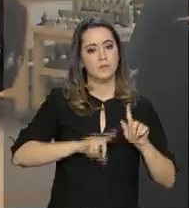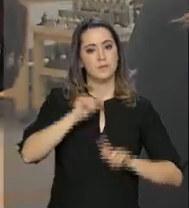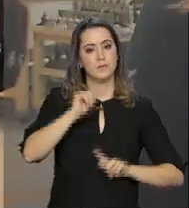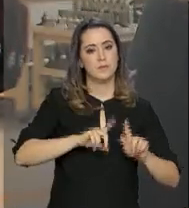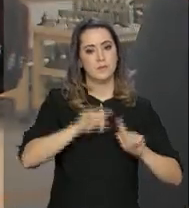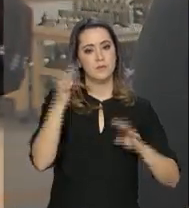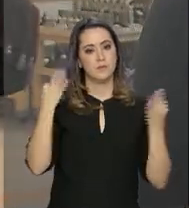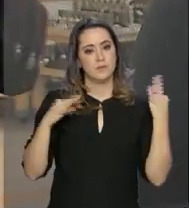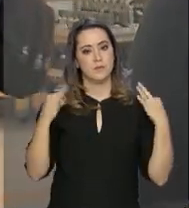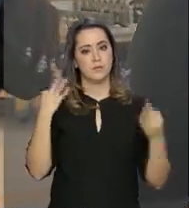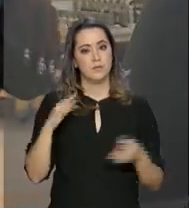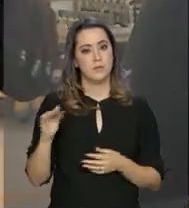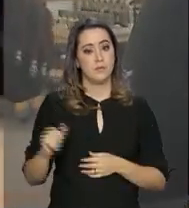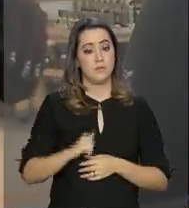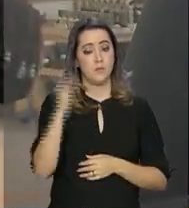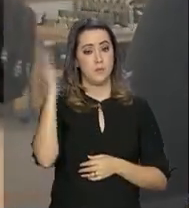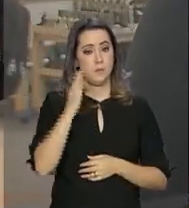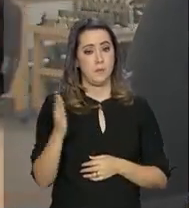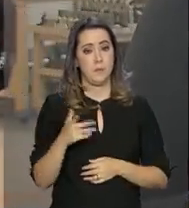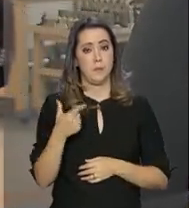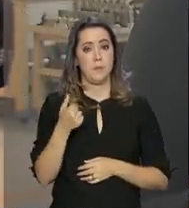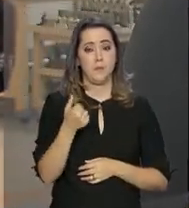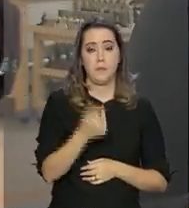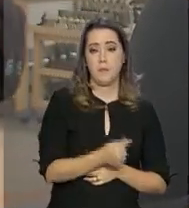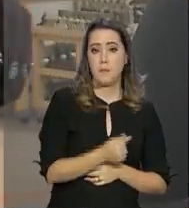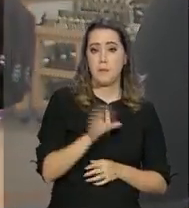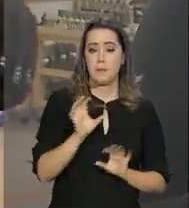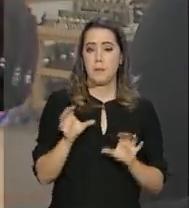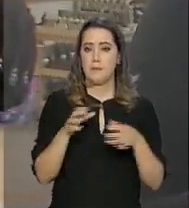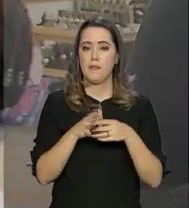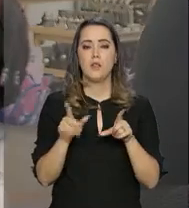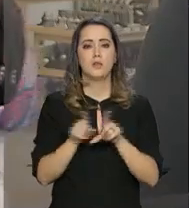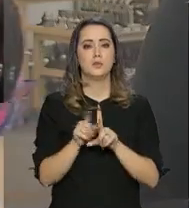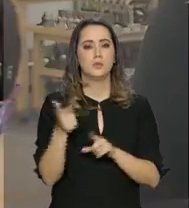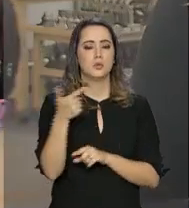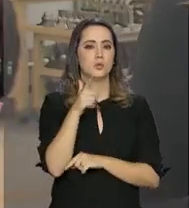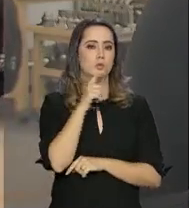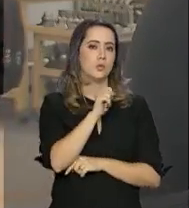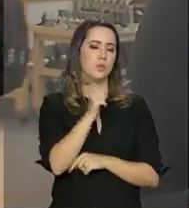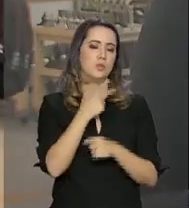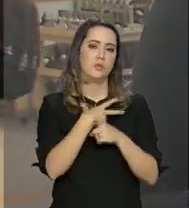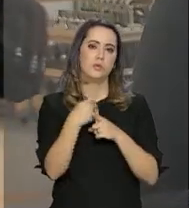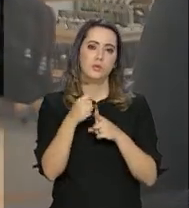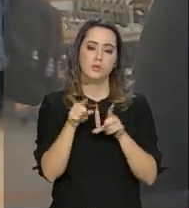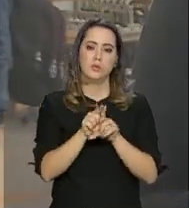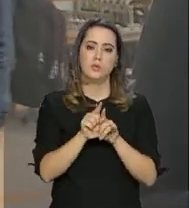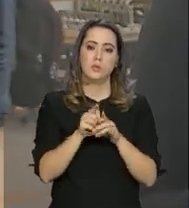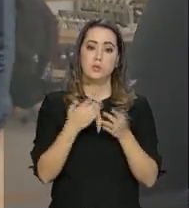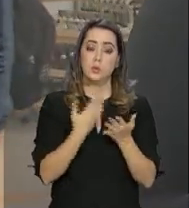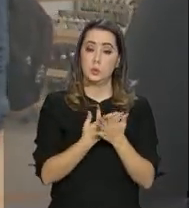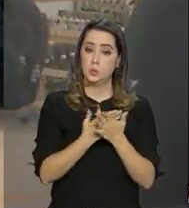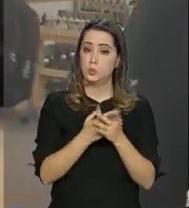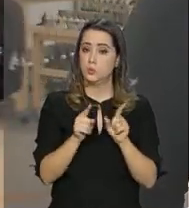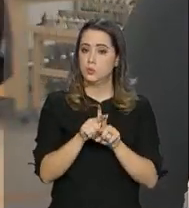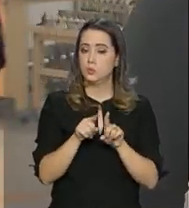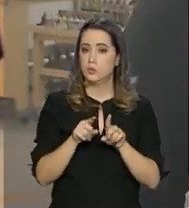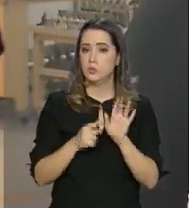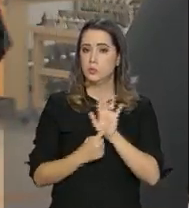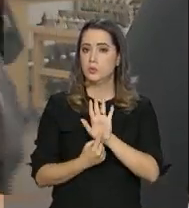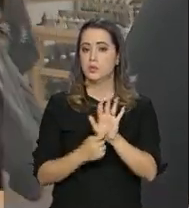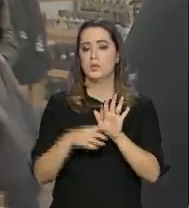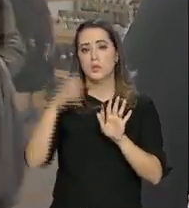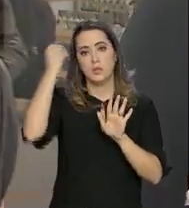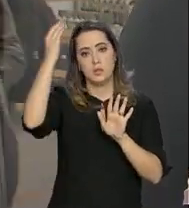de turistas estrangeiros em 2017, o setor teve outra conquista. De acordo com o estudo, viajar para o